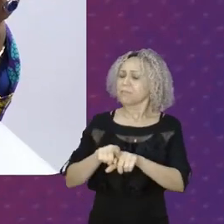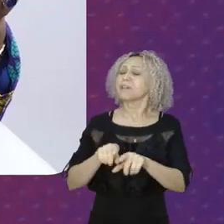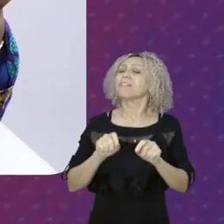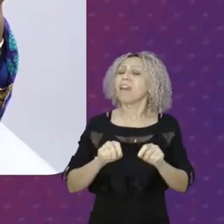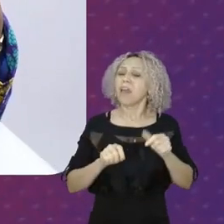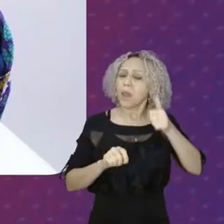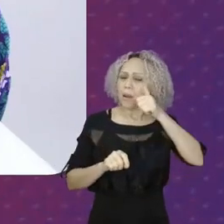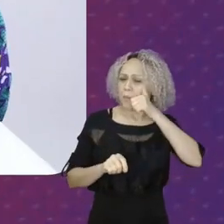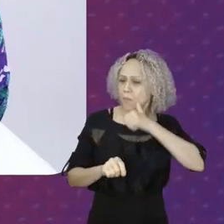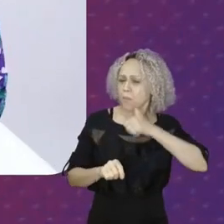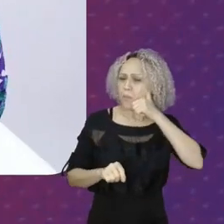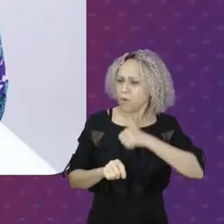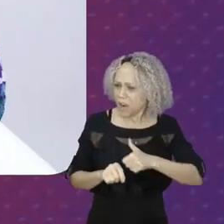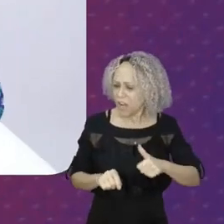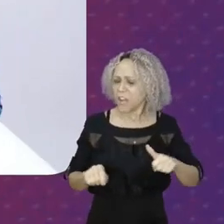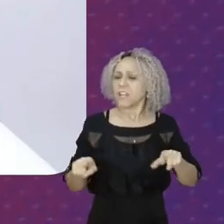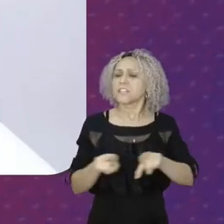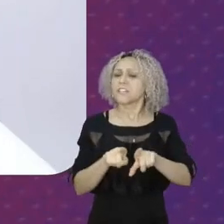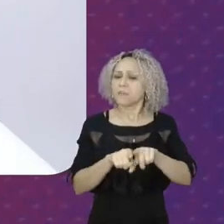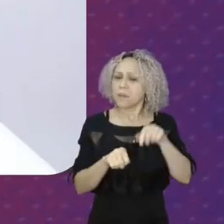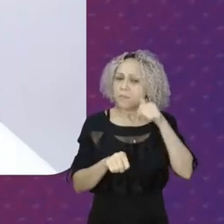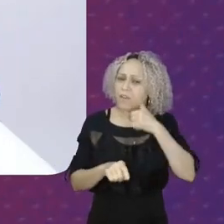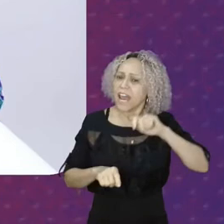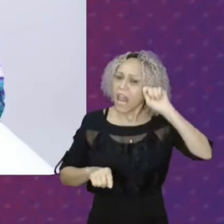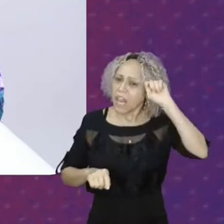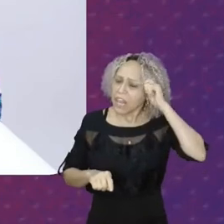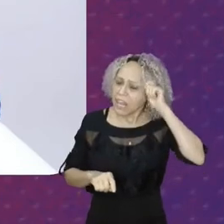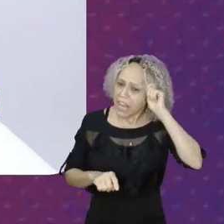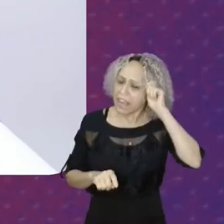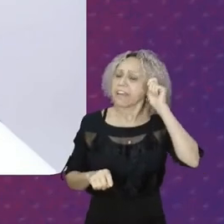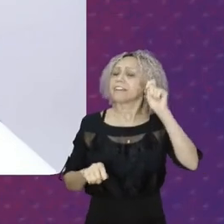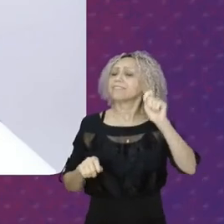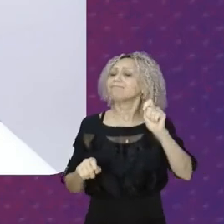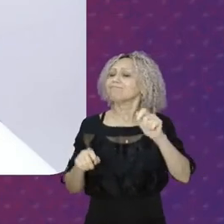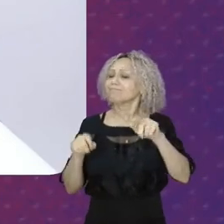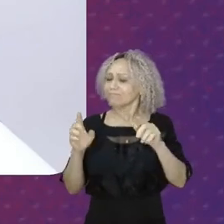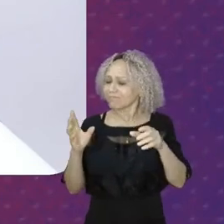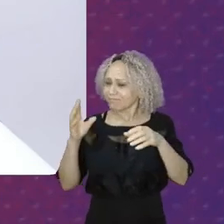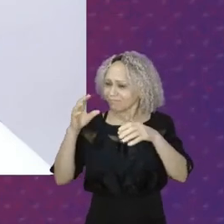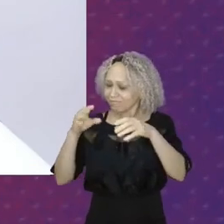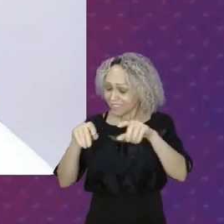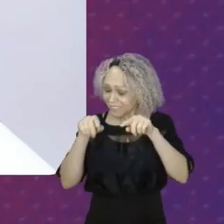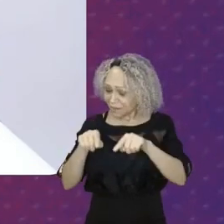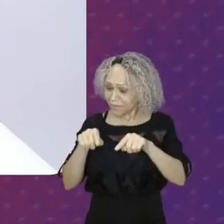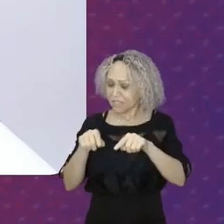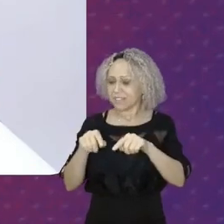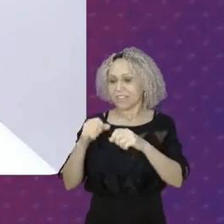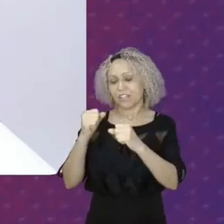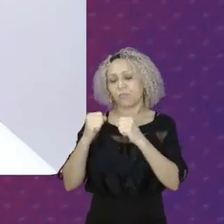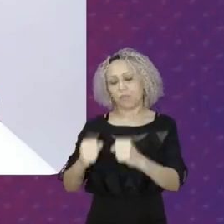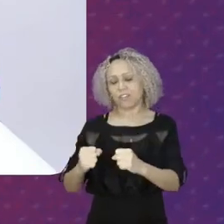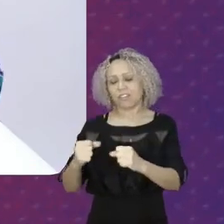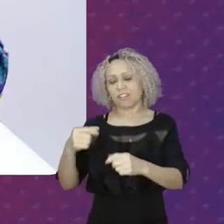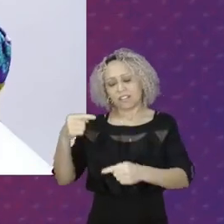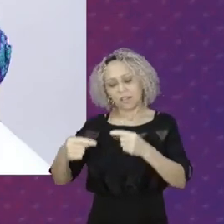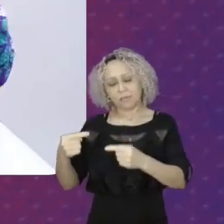Então, precisamos ter uma fotografia que revele